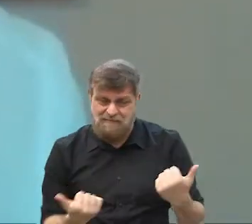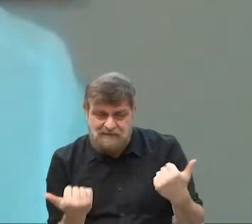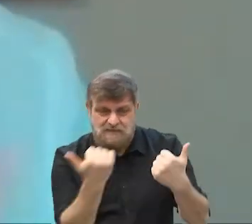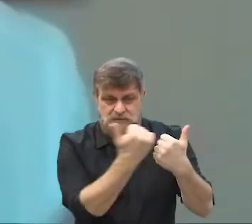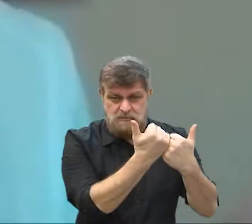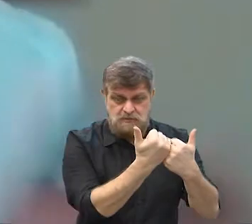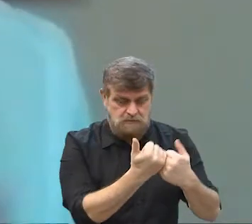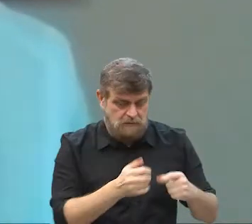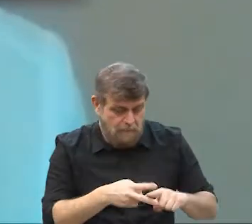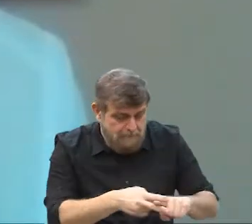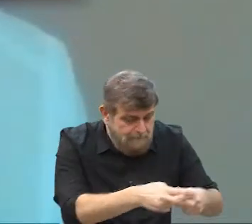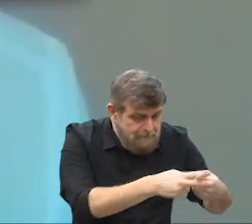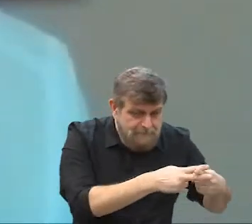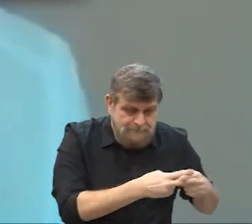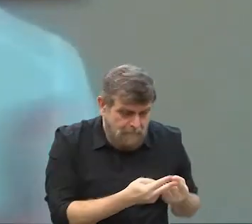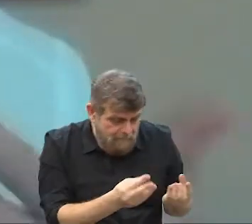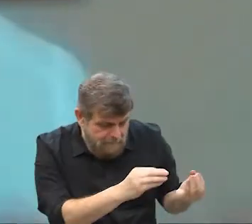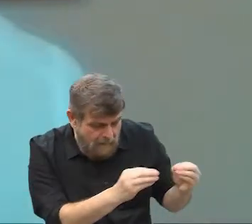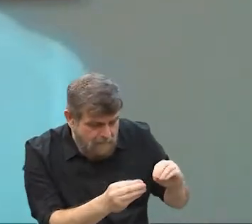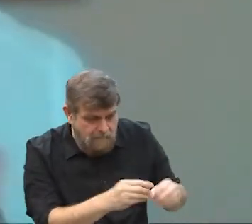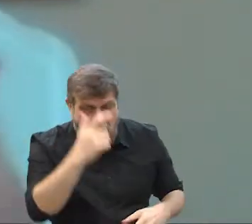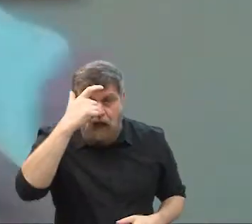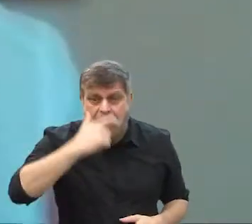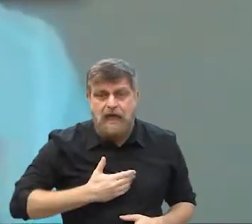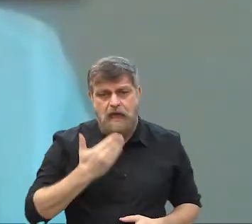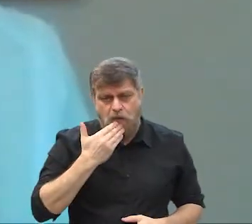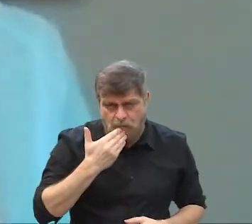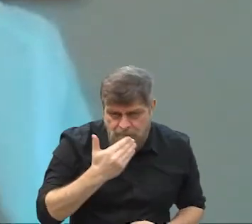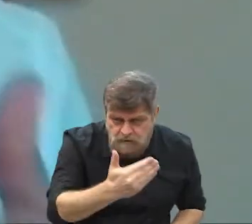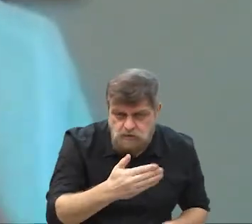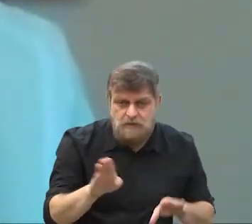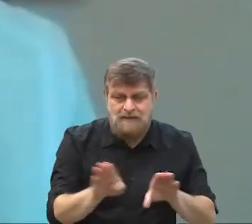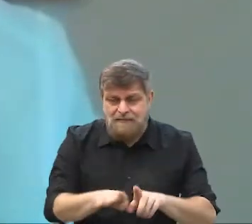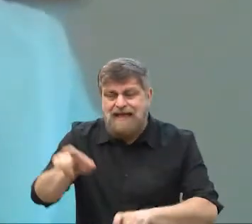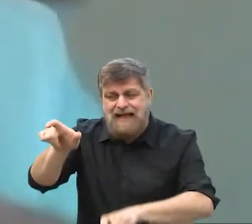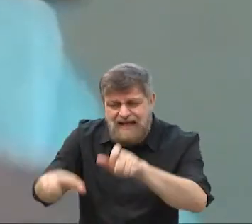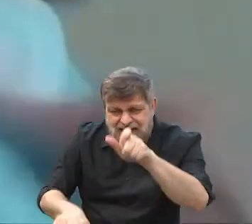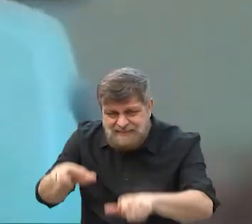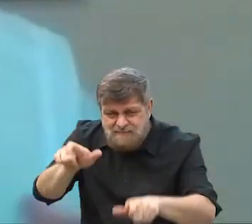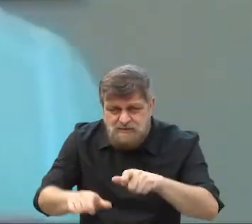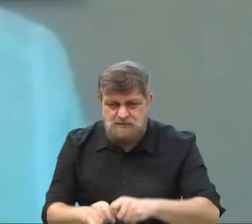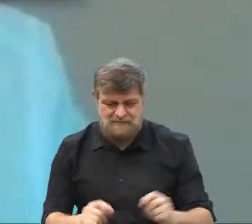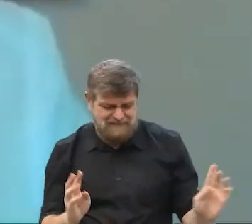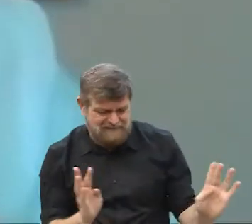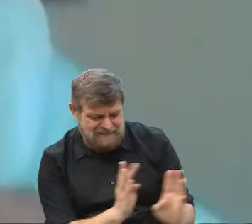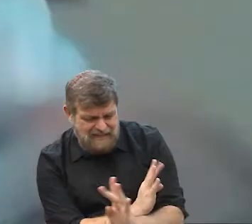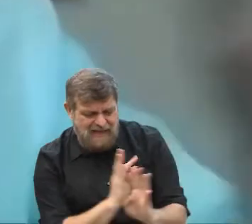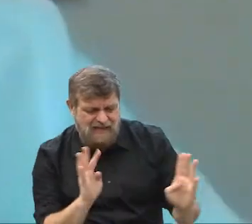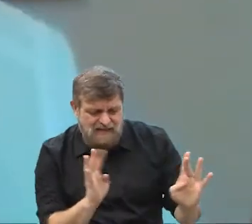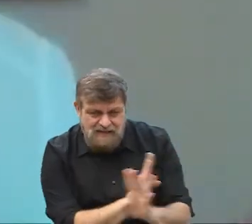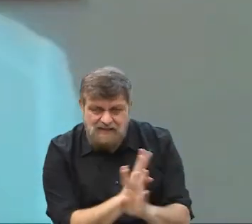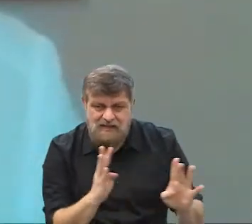revitalização, feito não só por mim, vários munícipes que passam em torno